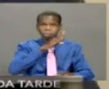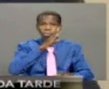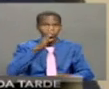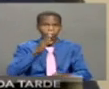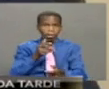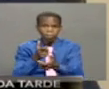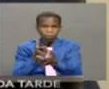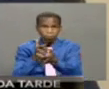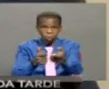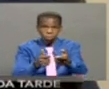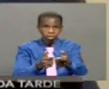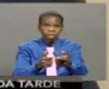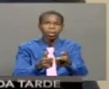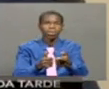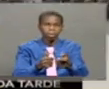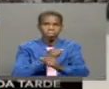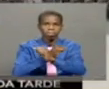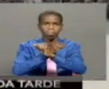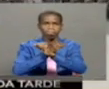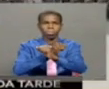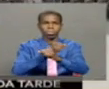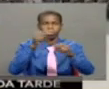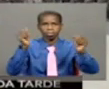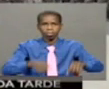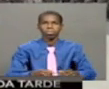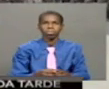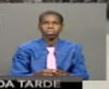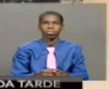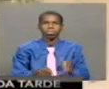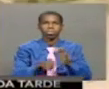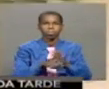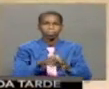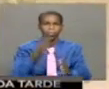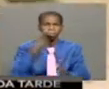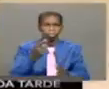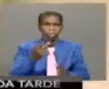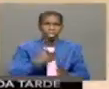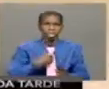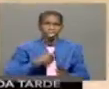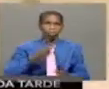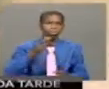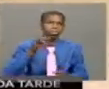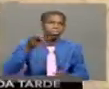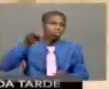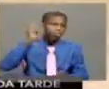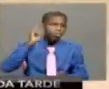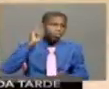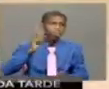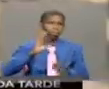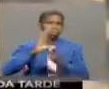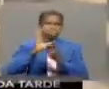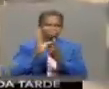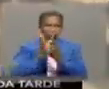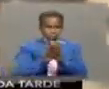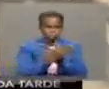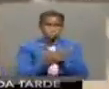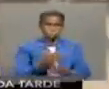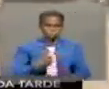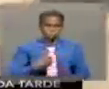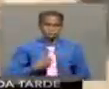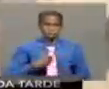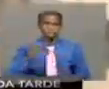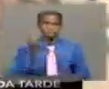certa medida, prejudicado a vida animal. No aspecto histórico e cultural, a província não fica para trás. Ela conserva